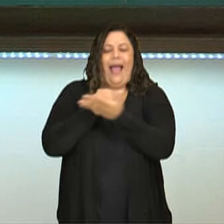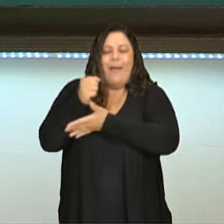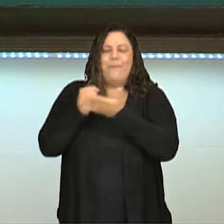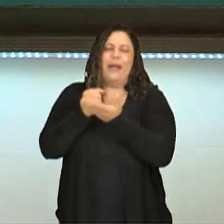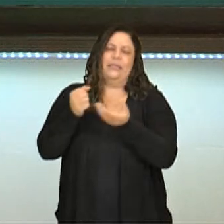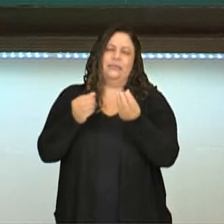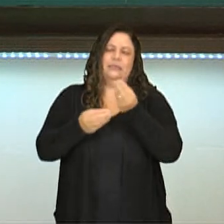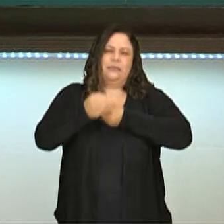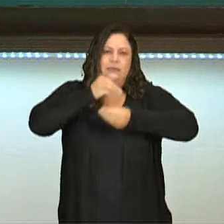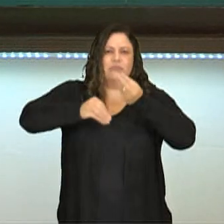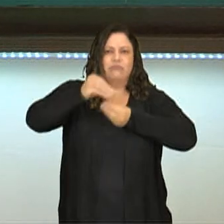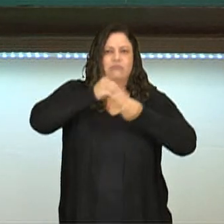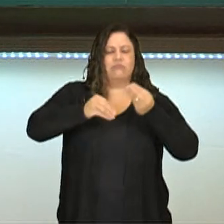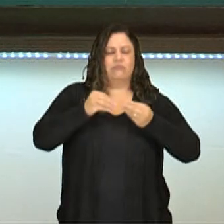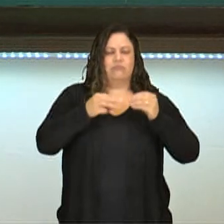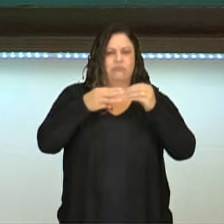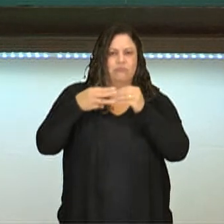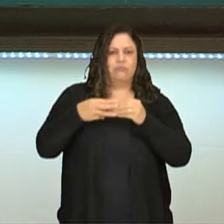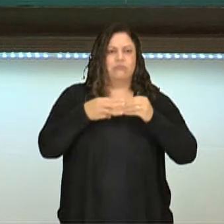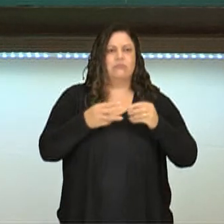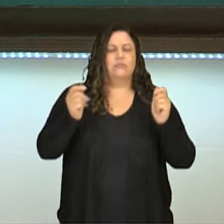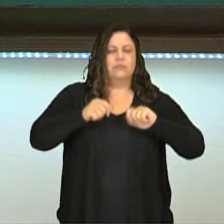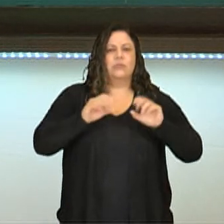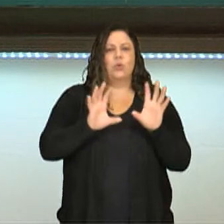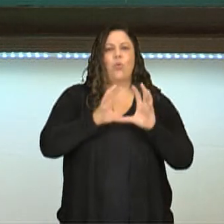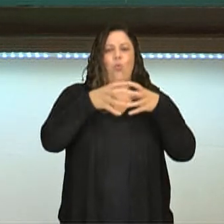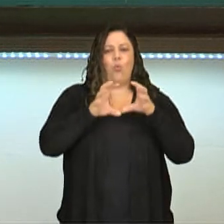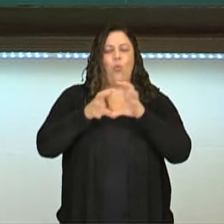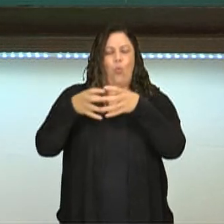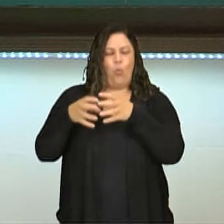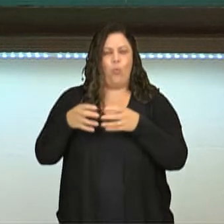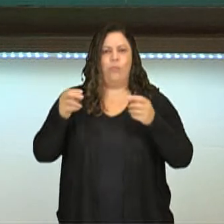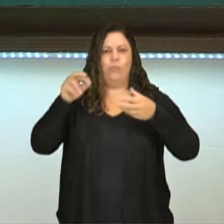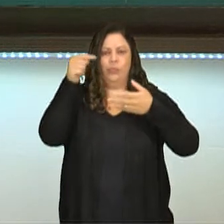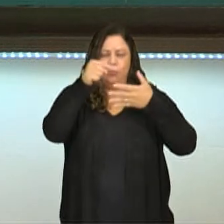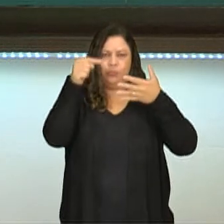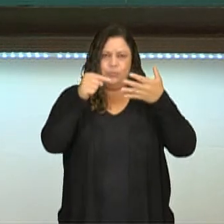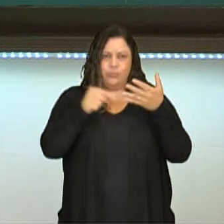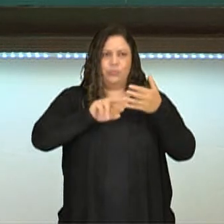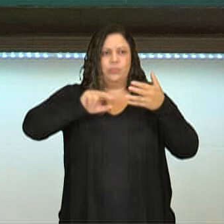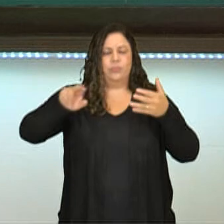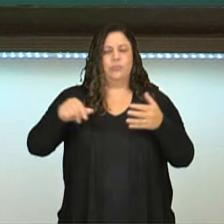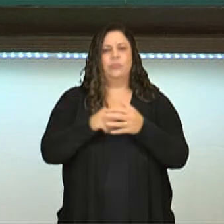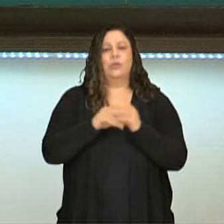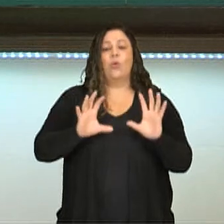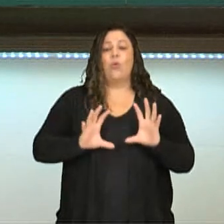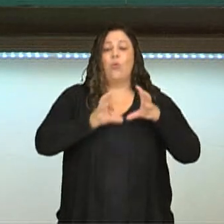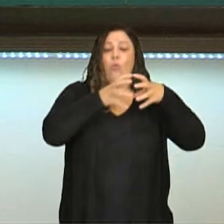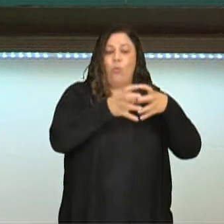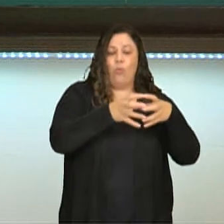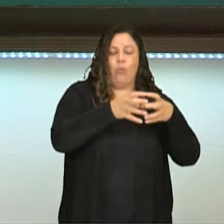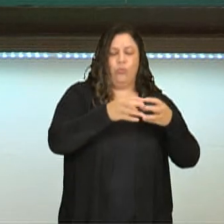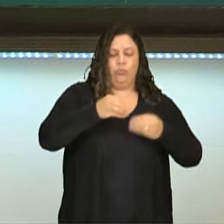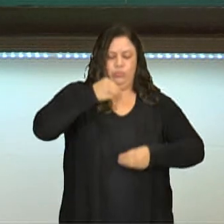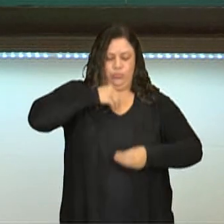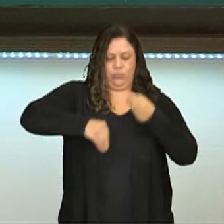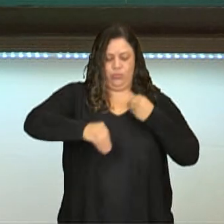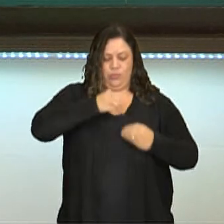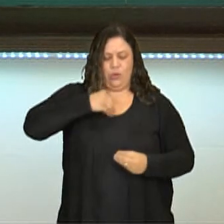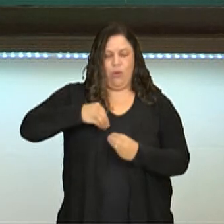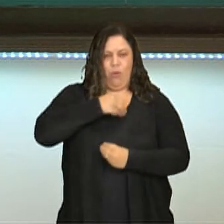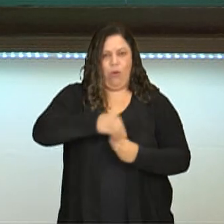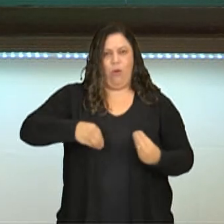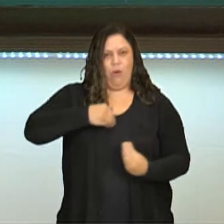as organelas. As células se agrupam em tecidos, os tecidos em conjunto formam órgãos, os órgãos